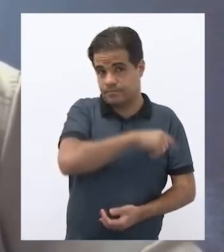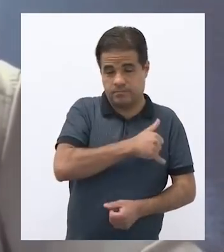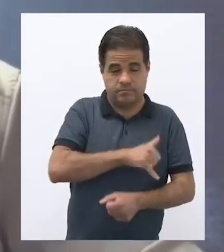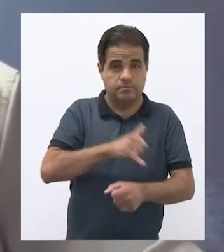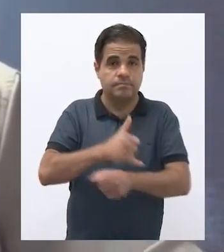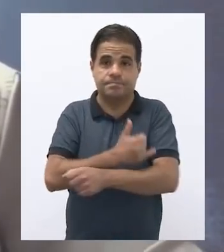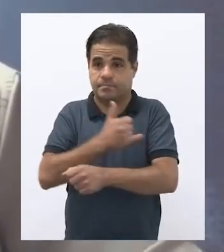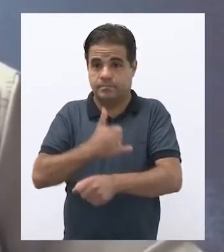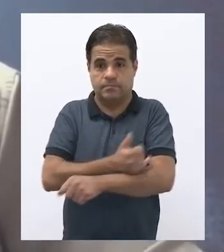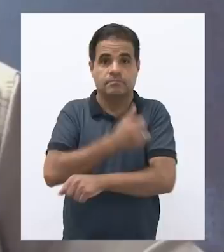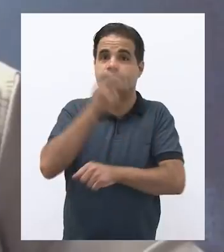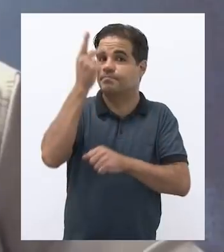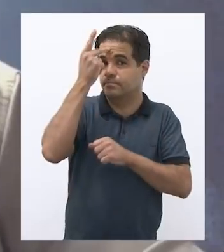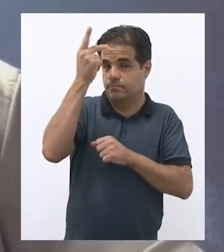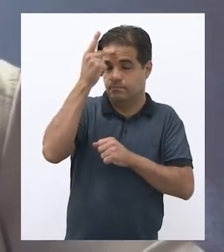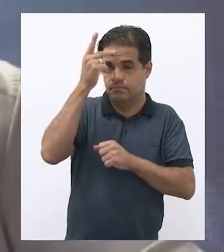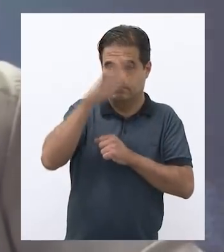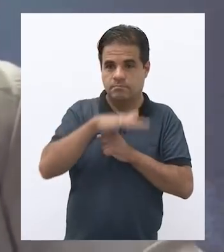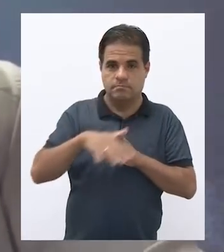São Paulo